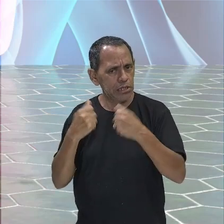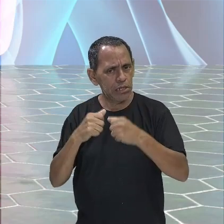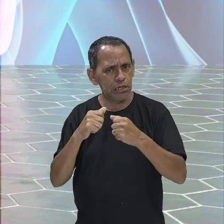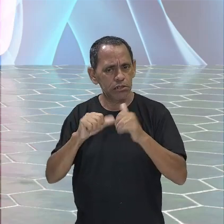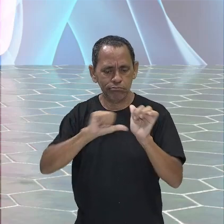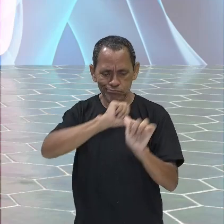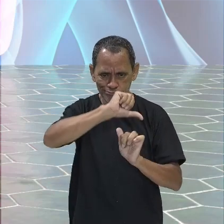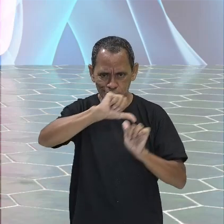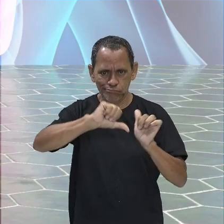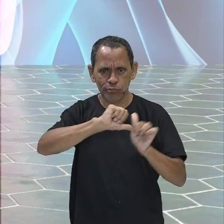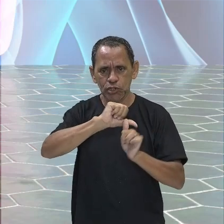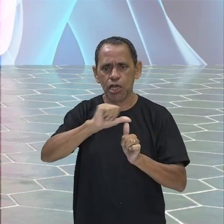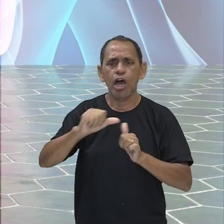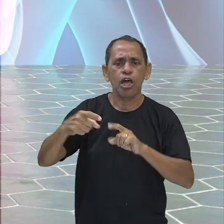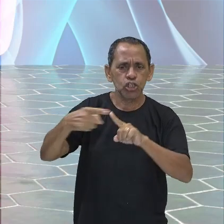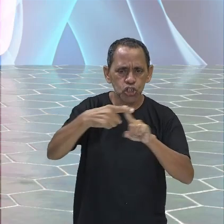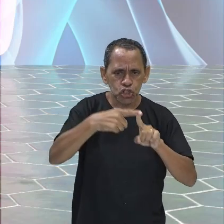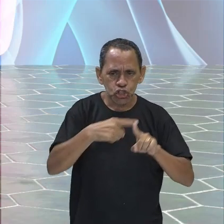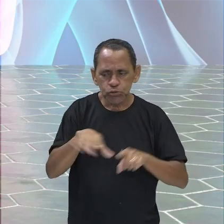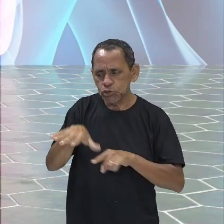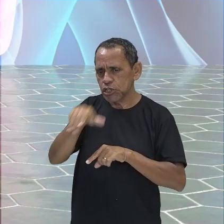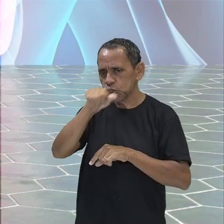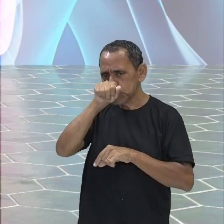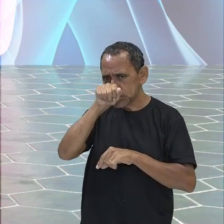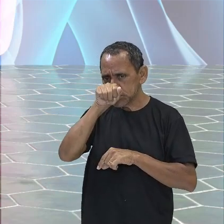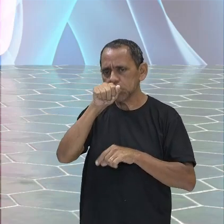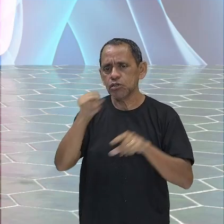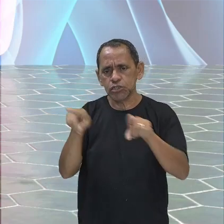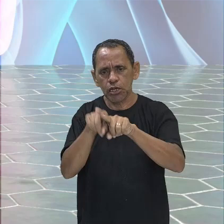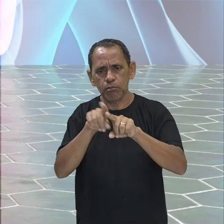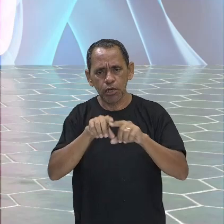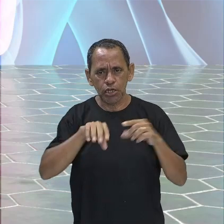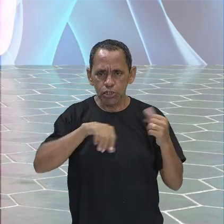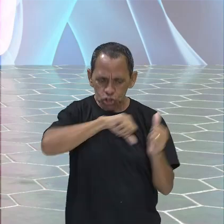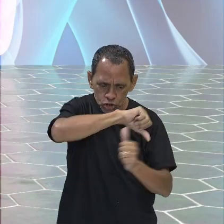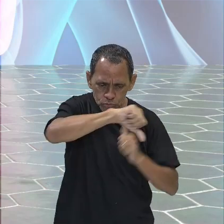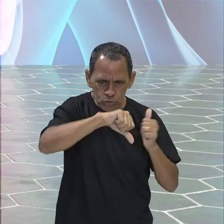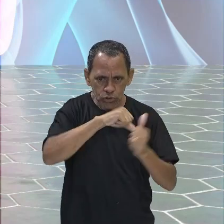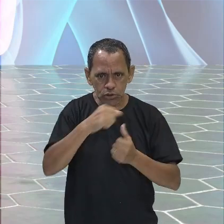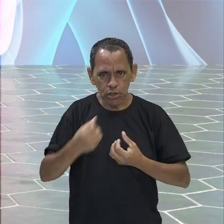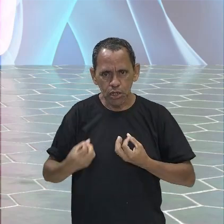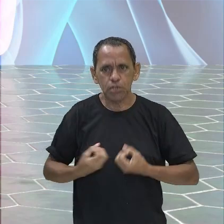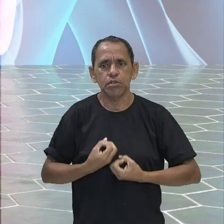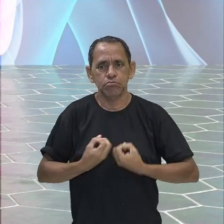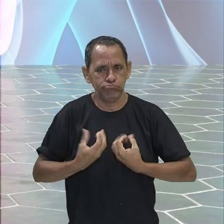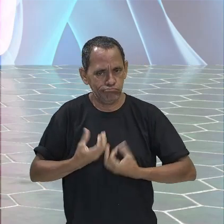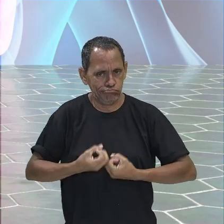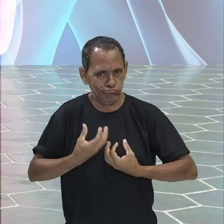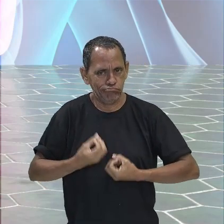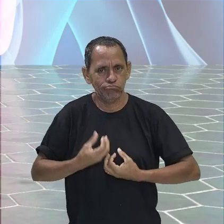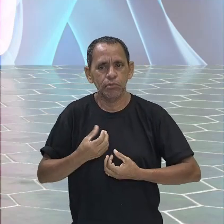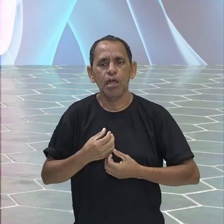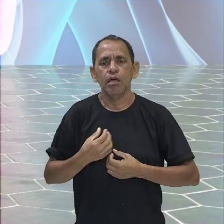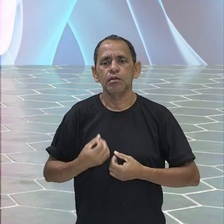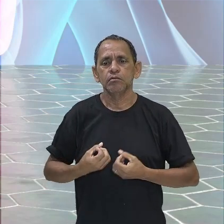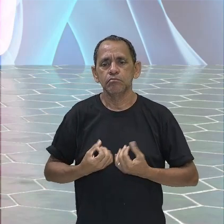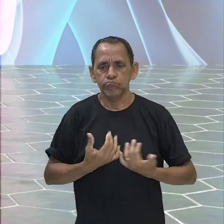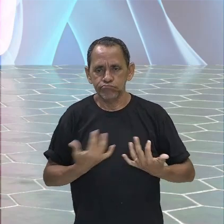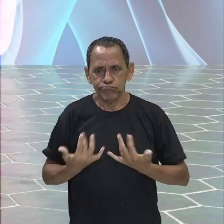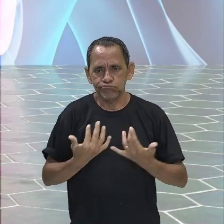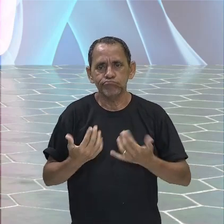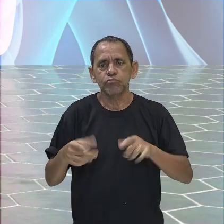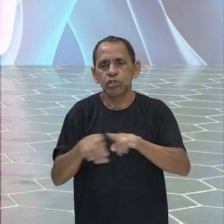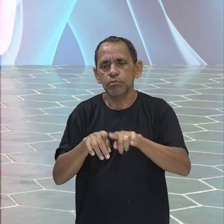né, formas de respiração e de trocas gasosas também, tá bom? Vamos citar aí que essas